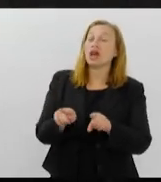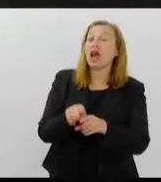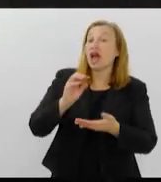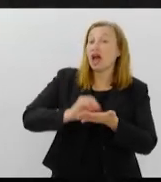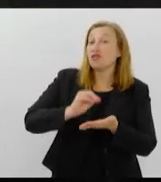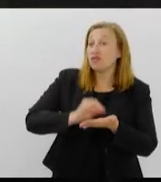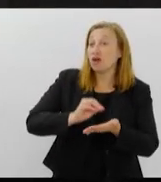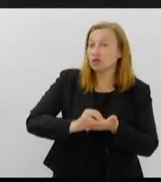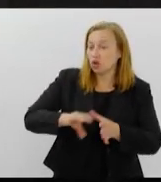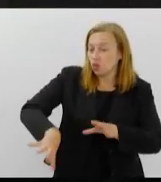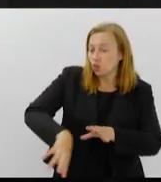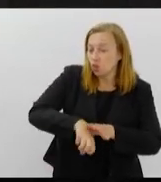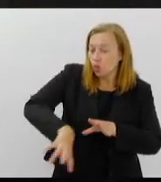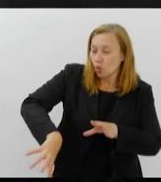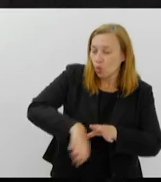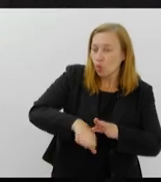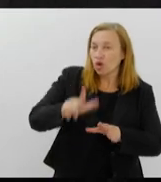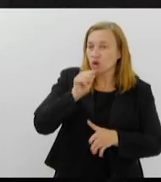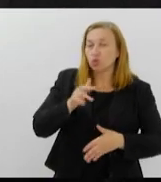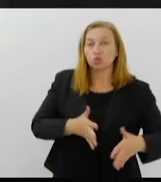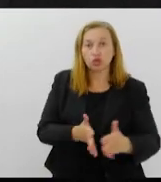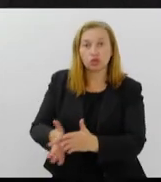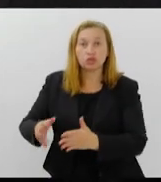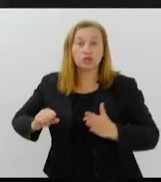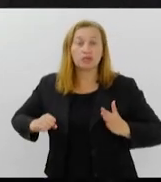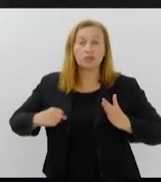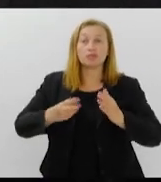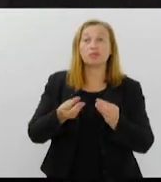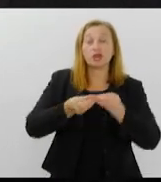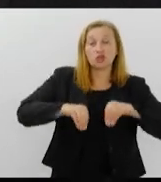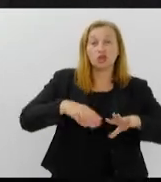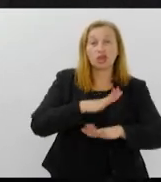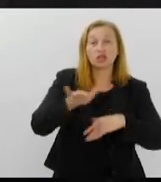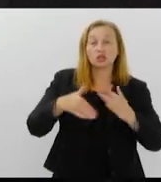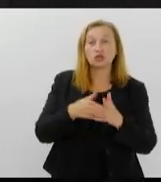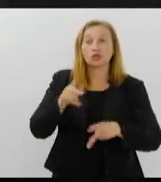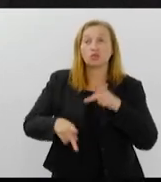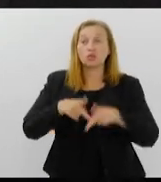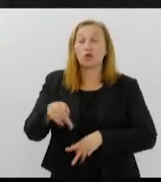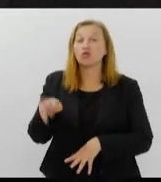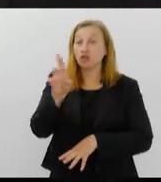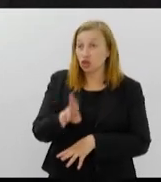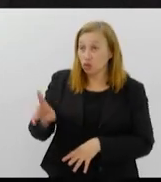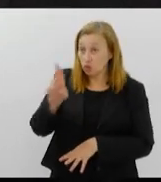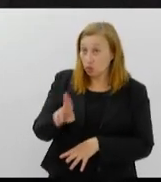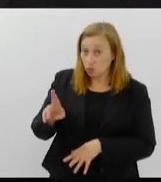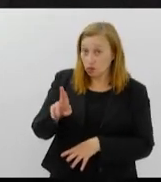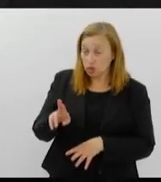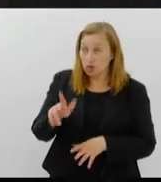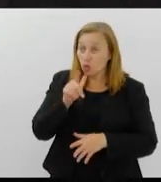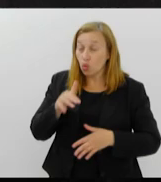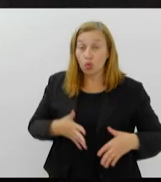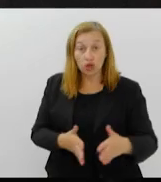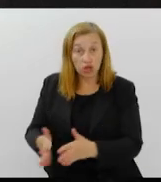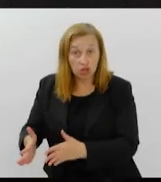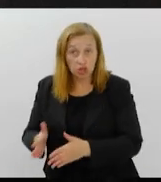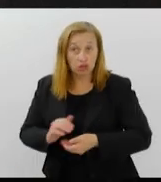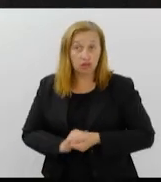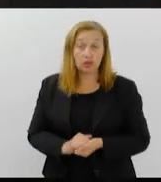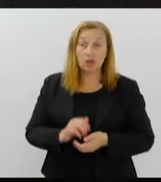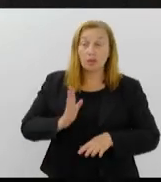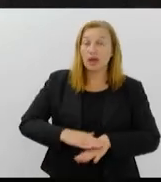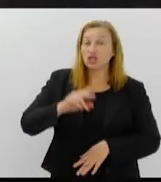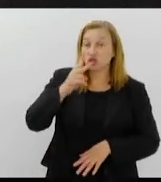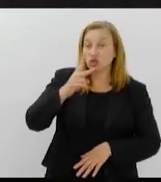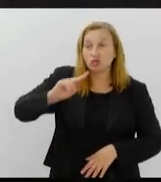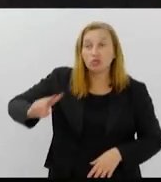rios, e tem impactado toda a população que usa o sistema Imunana Laranjal. São mais de 2 milhões de